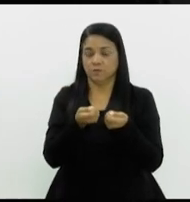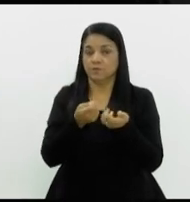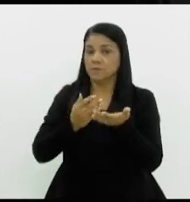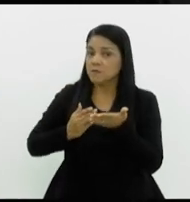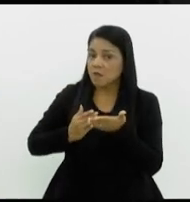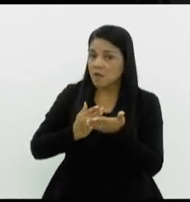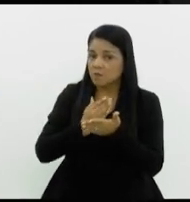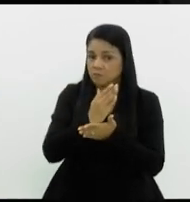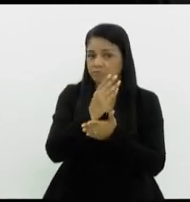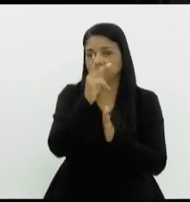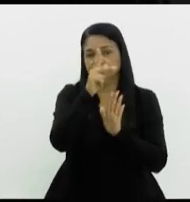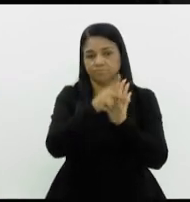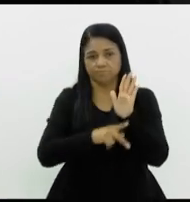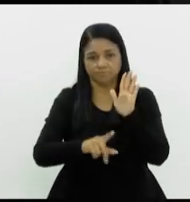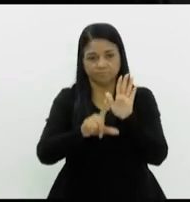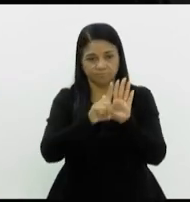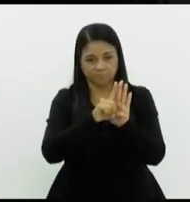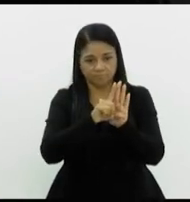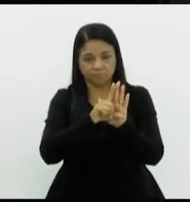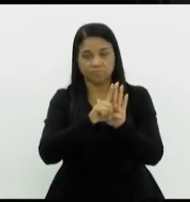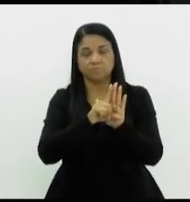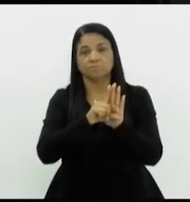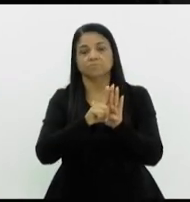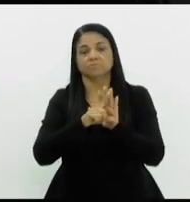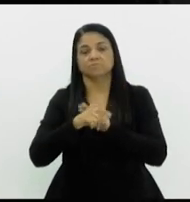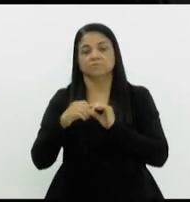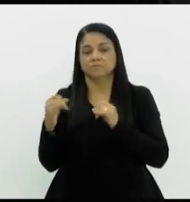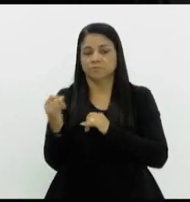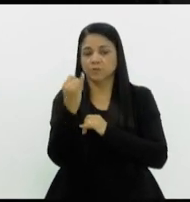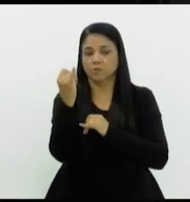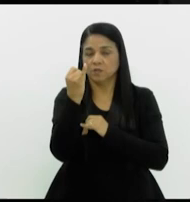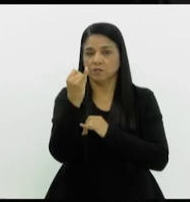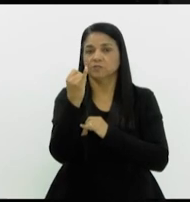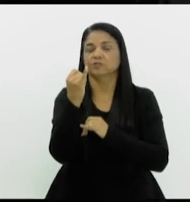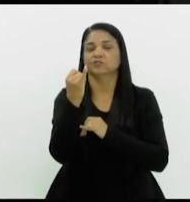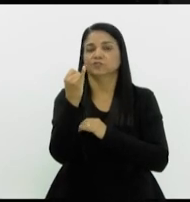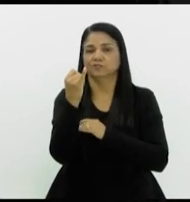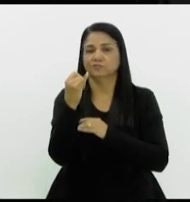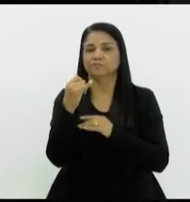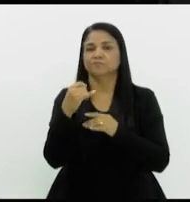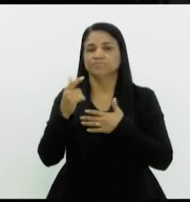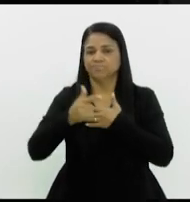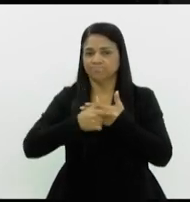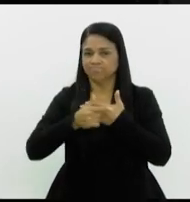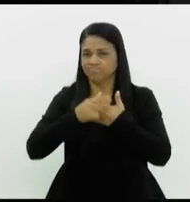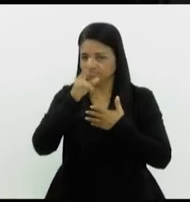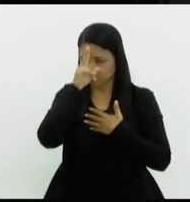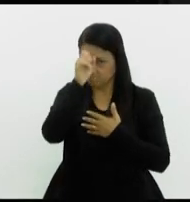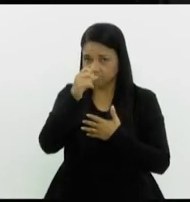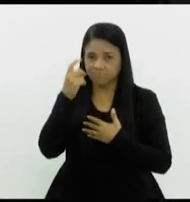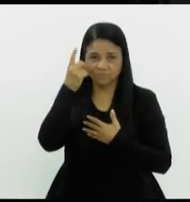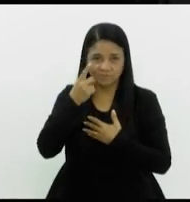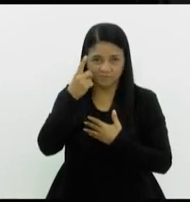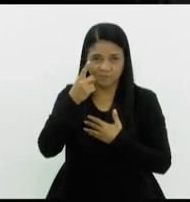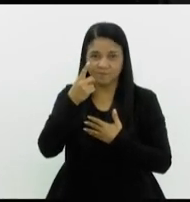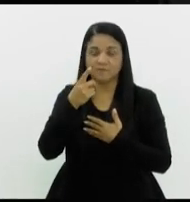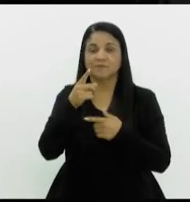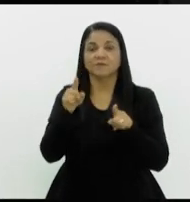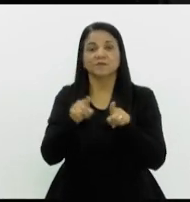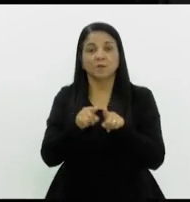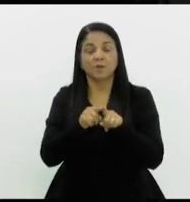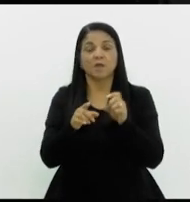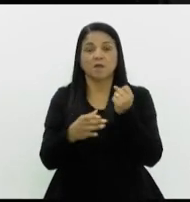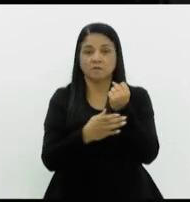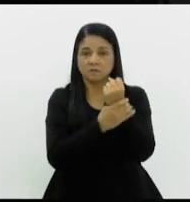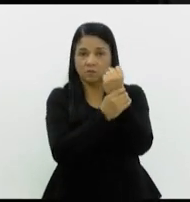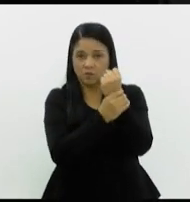aprovação deste PLC será importante para fortalecer o papel do Legislativo Estadual e para assegurar